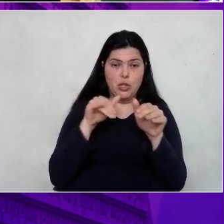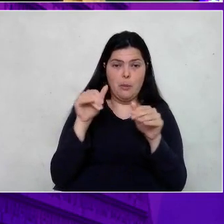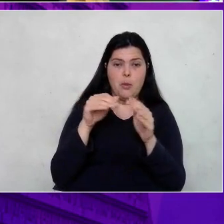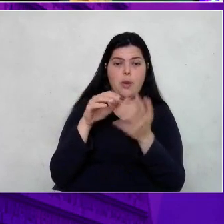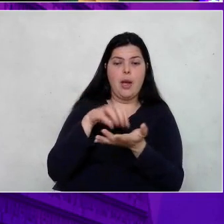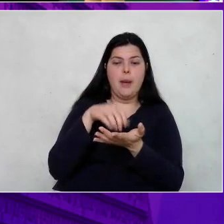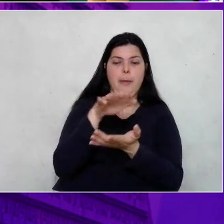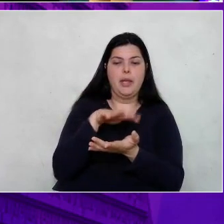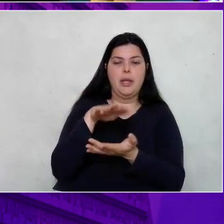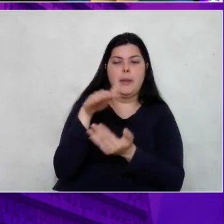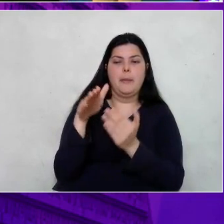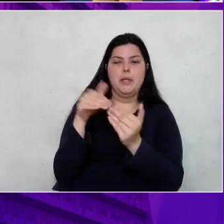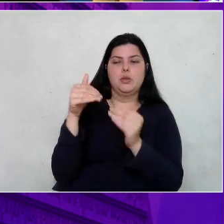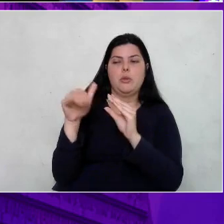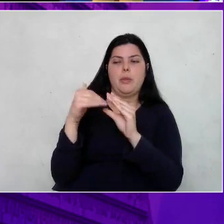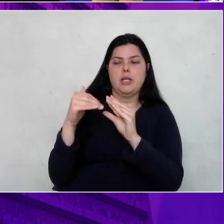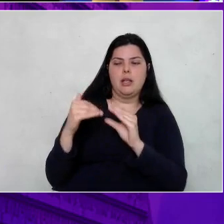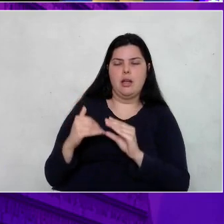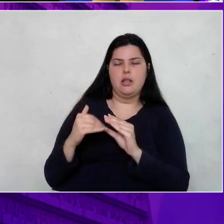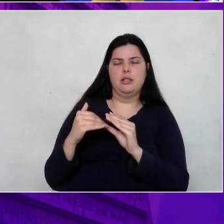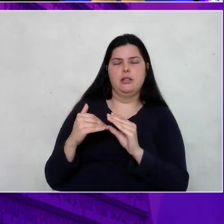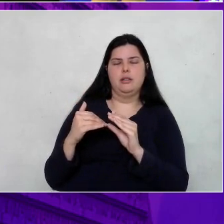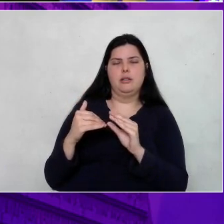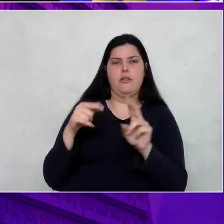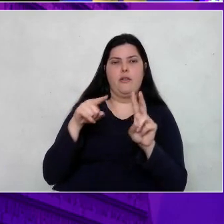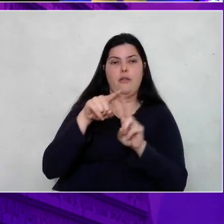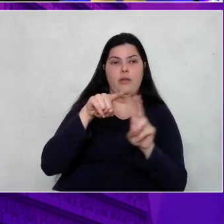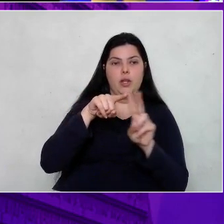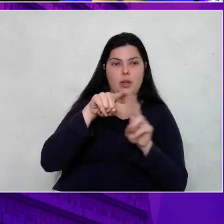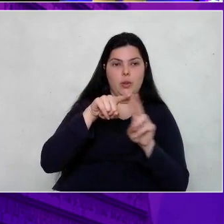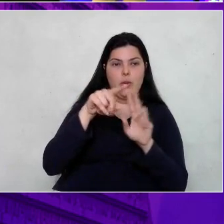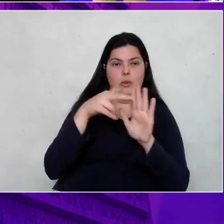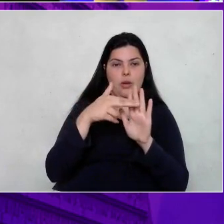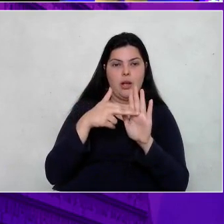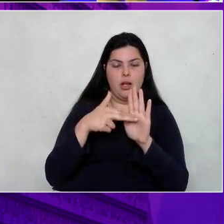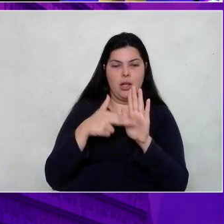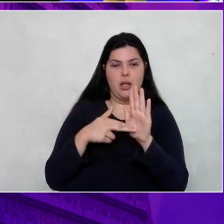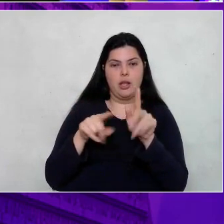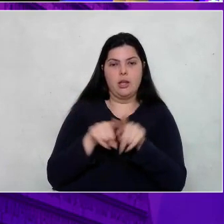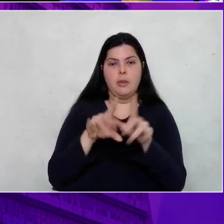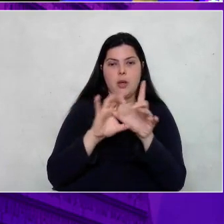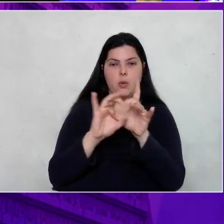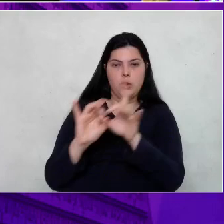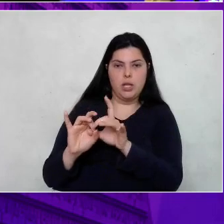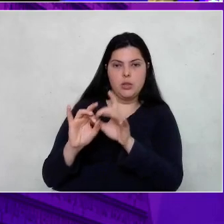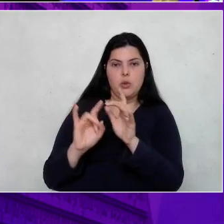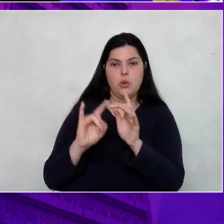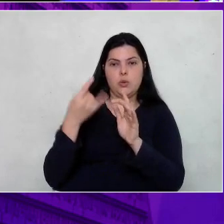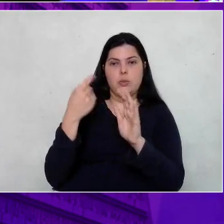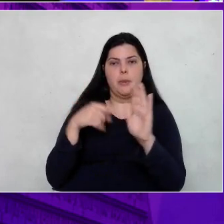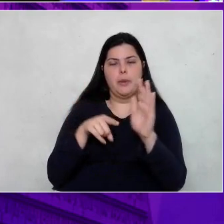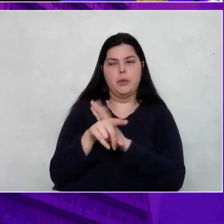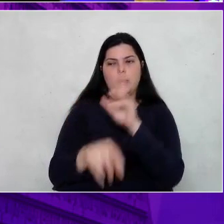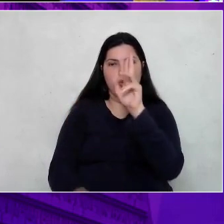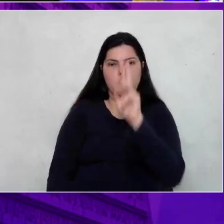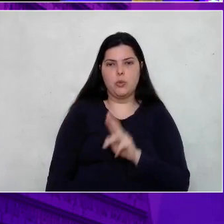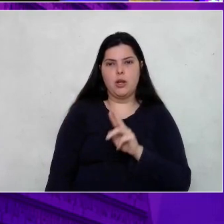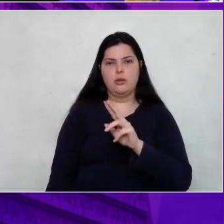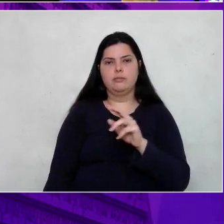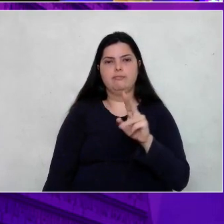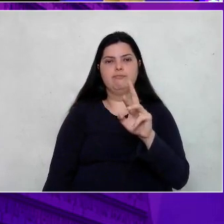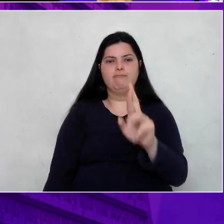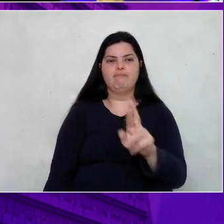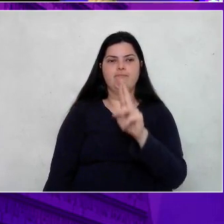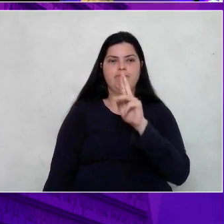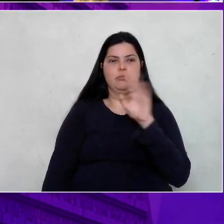passando as mensagens, ou seja, aquele vetor com as instruções ou com o contexto e a última pergunta do usuário, a gente vai ter a resposta, né?